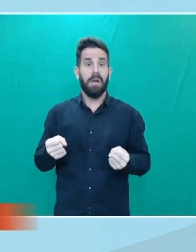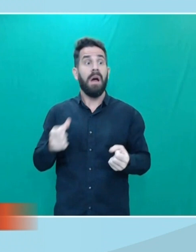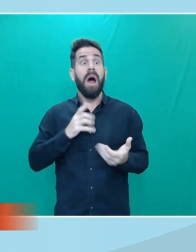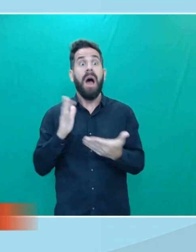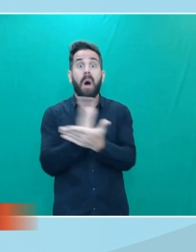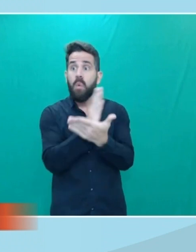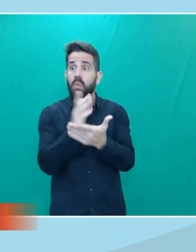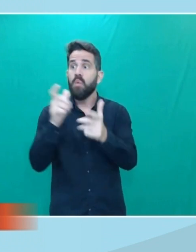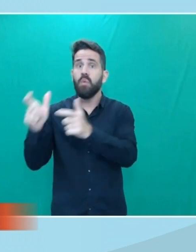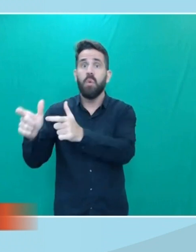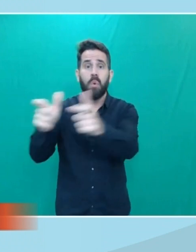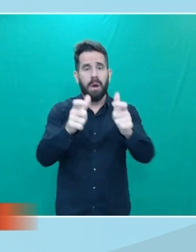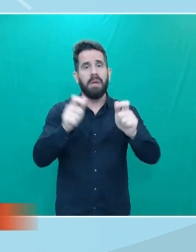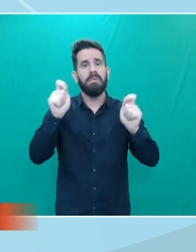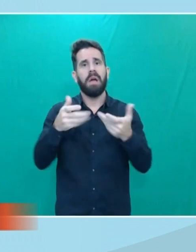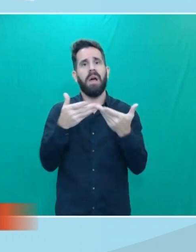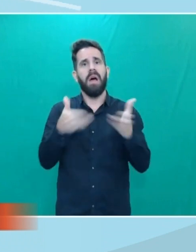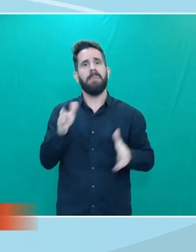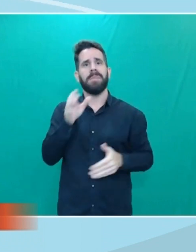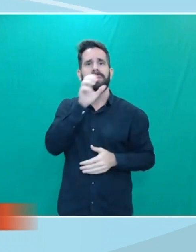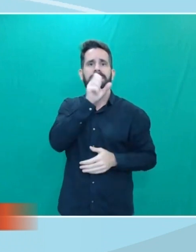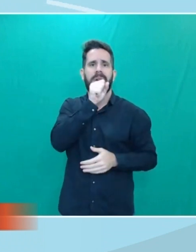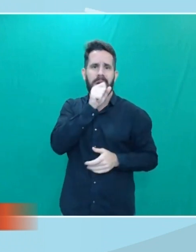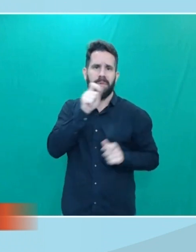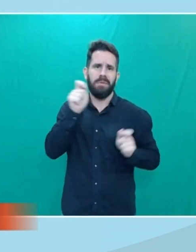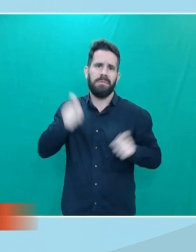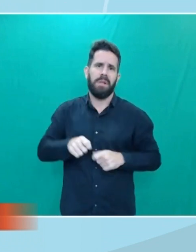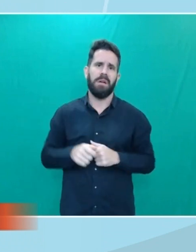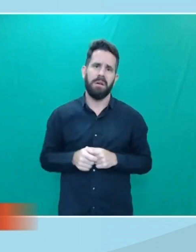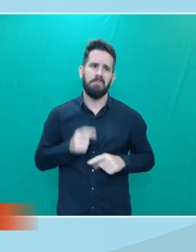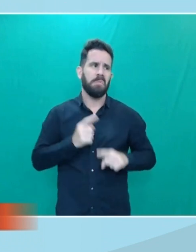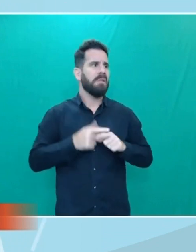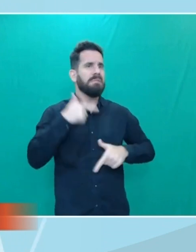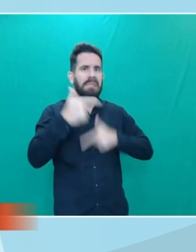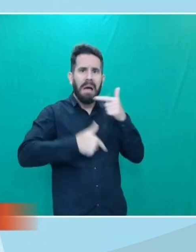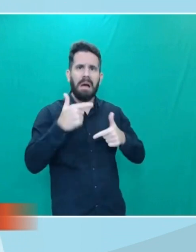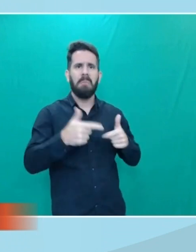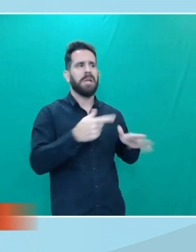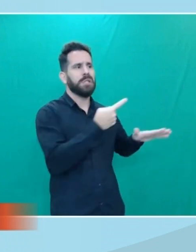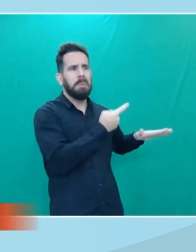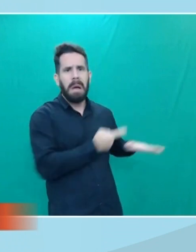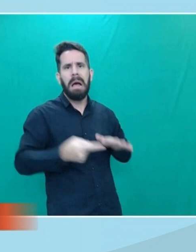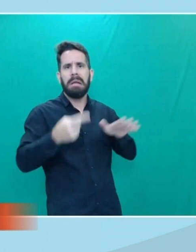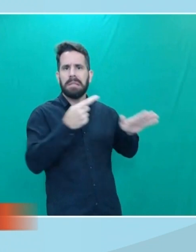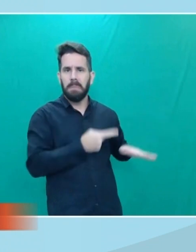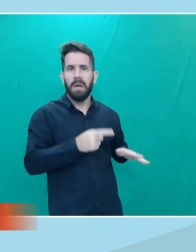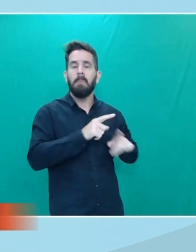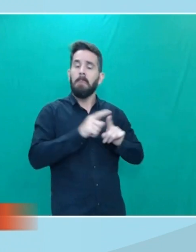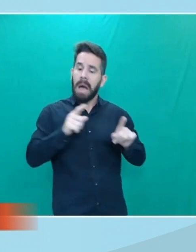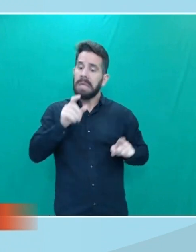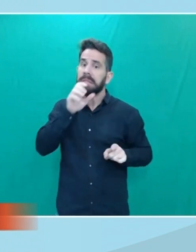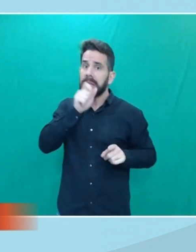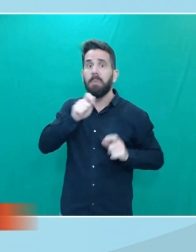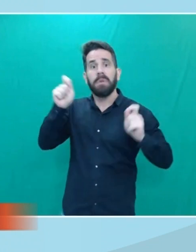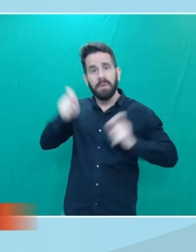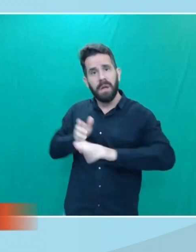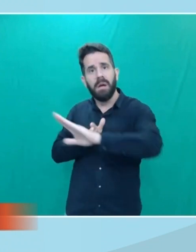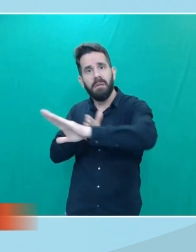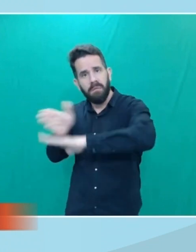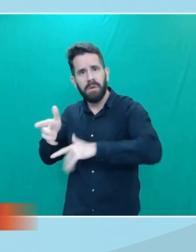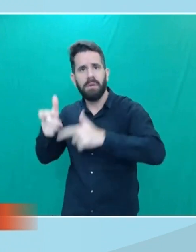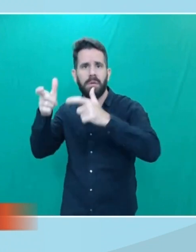sábados, então, para quem trabalha durante toda a semana, há opções para vacinar as crianças também nos finais de